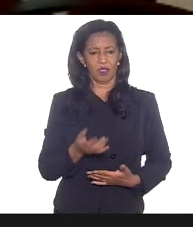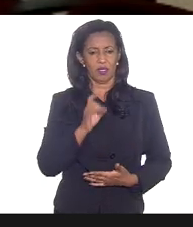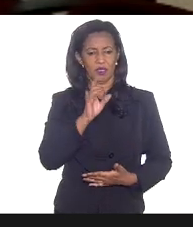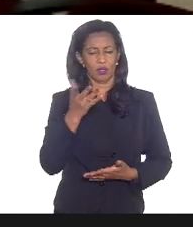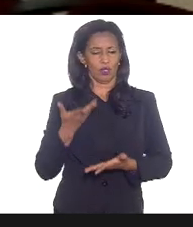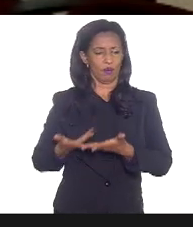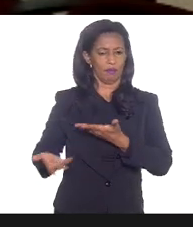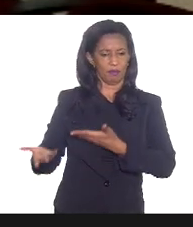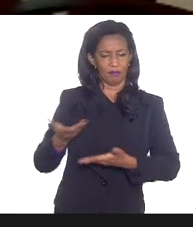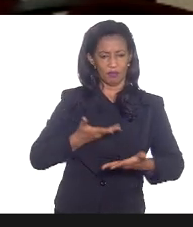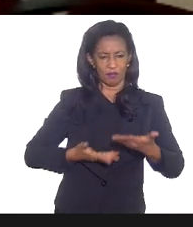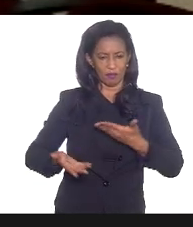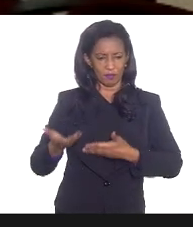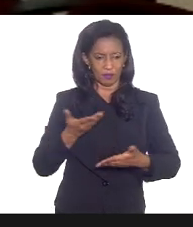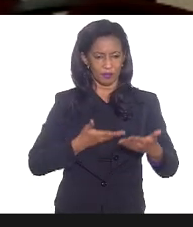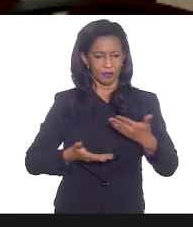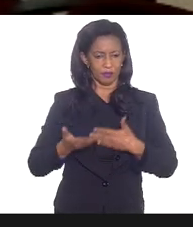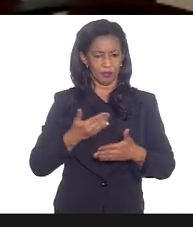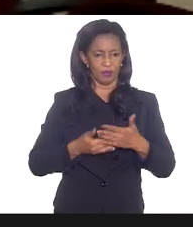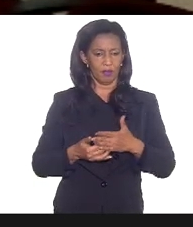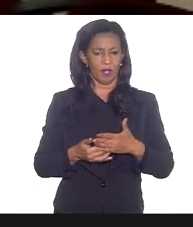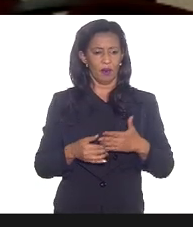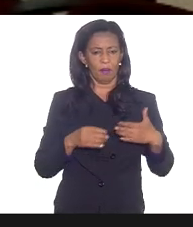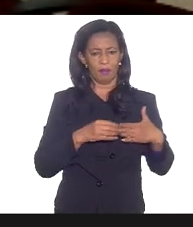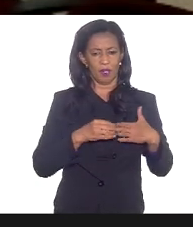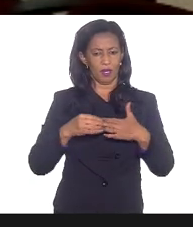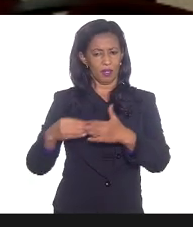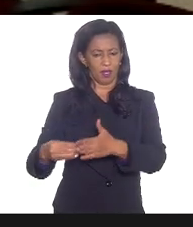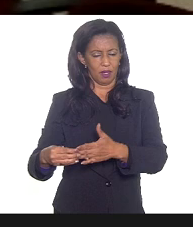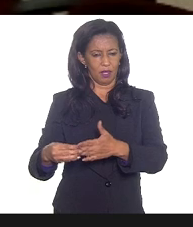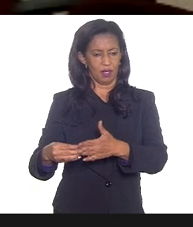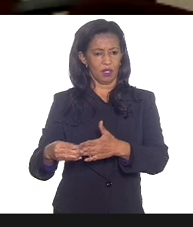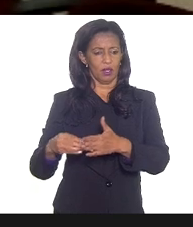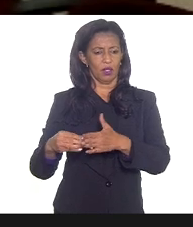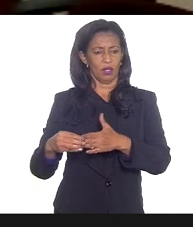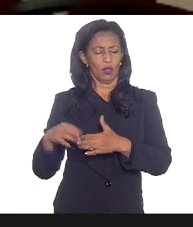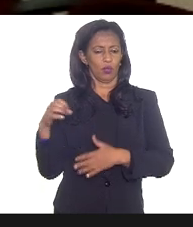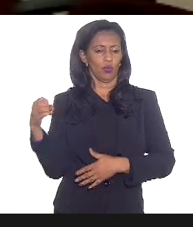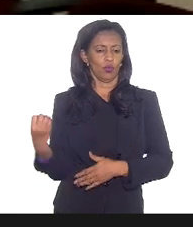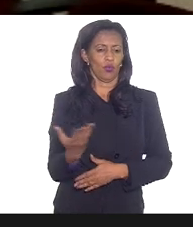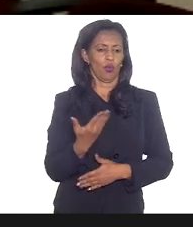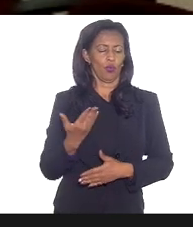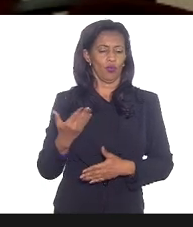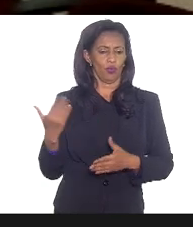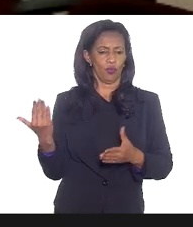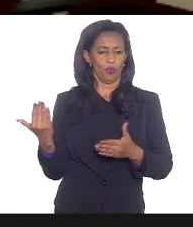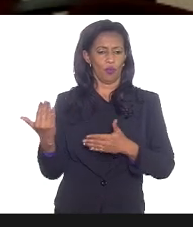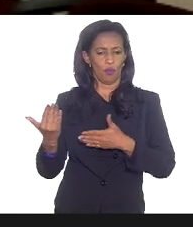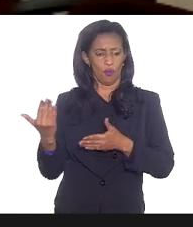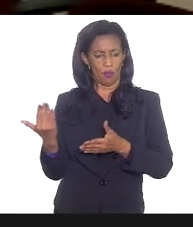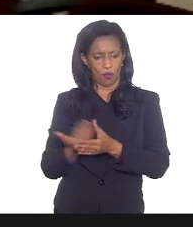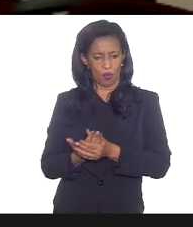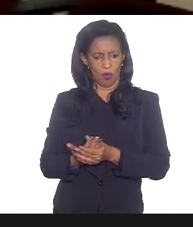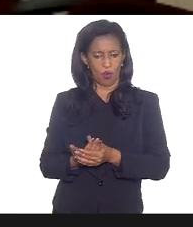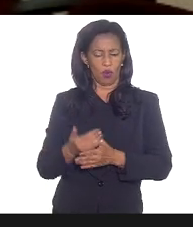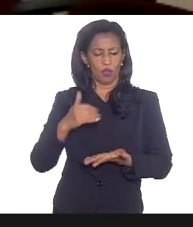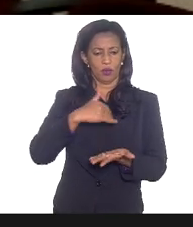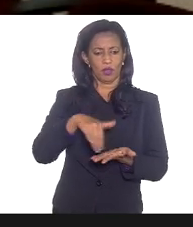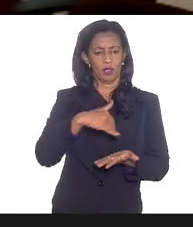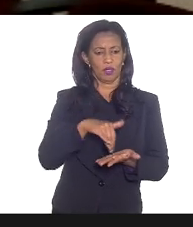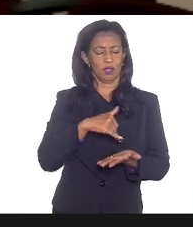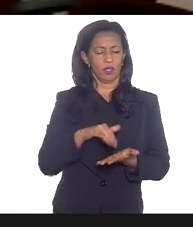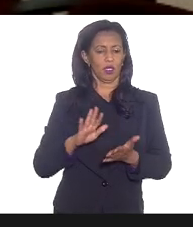né, pela explanação, pela condução de todo o processo, né, junto às nossas unidades escolares